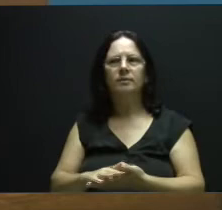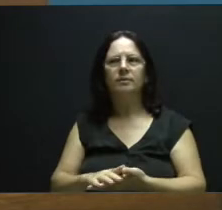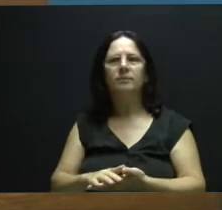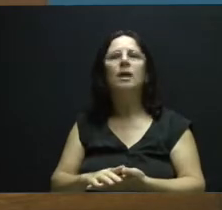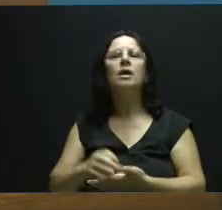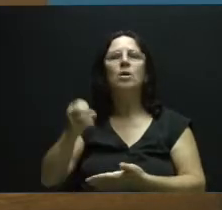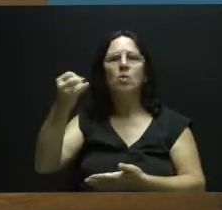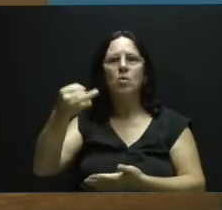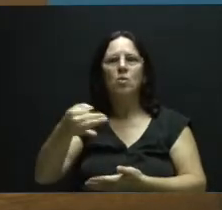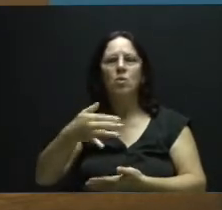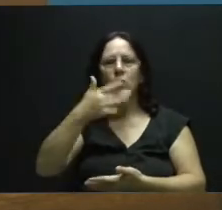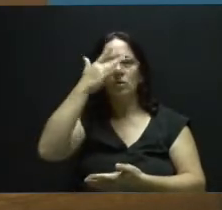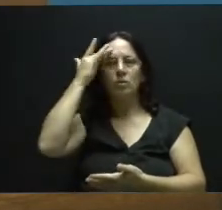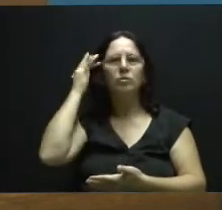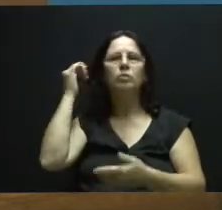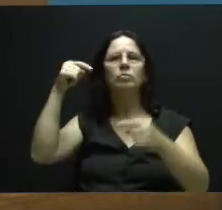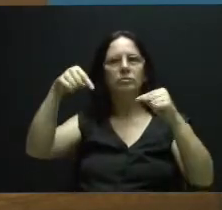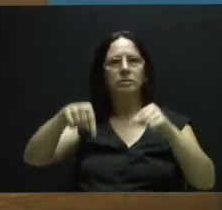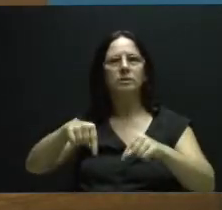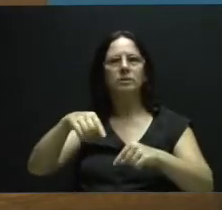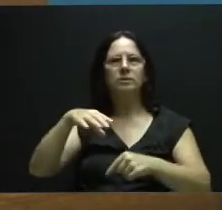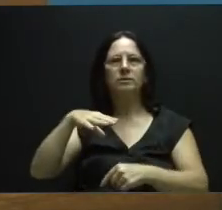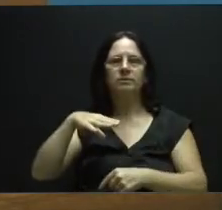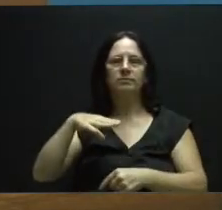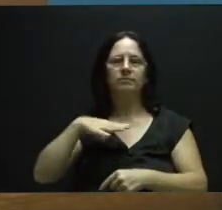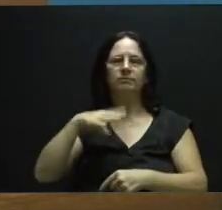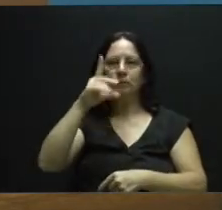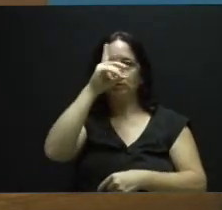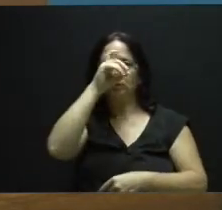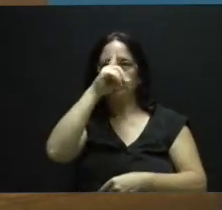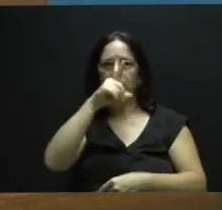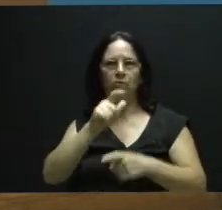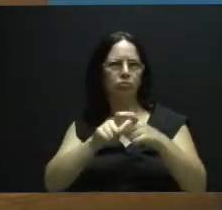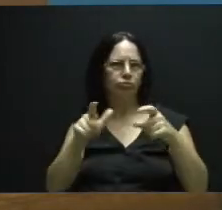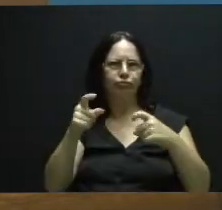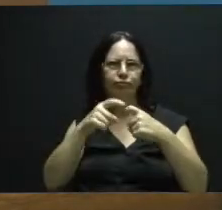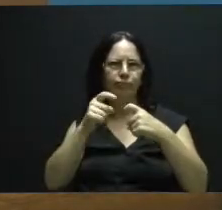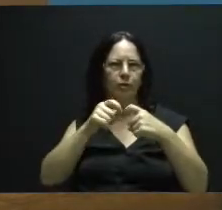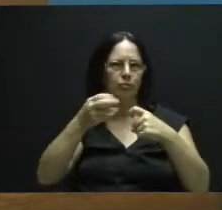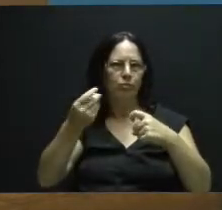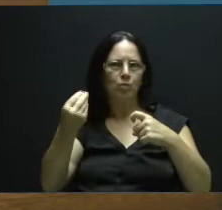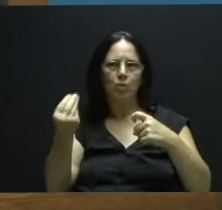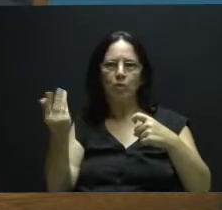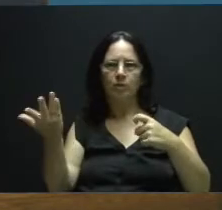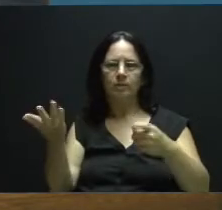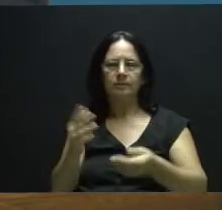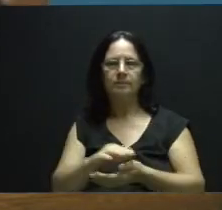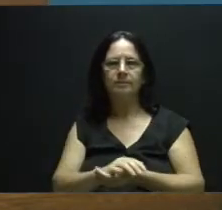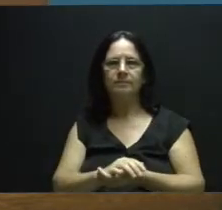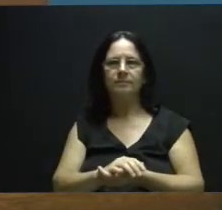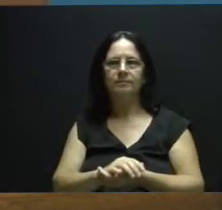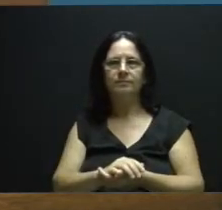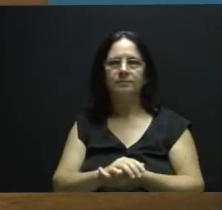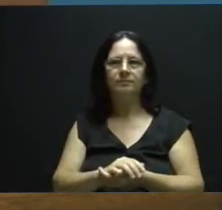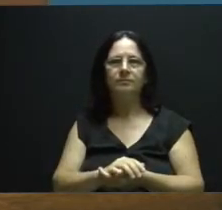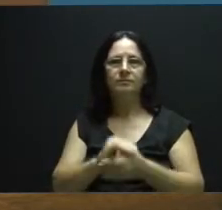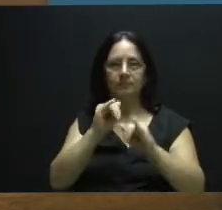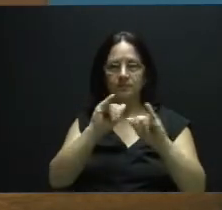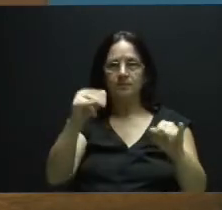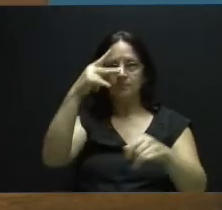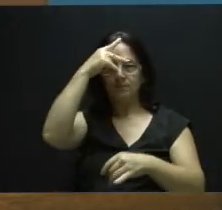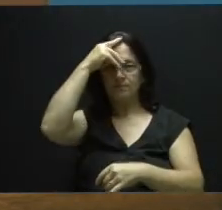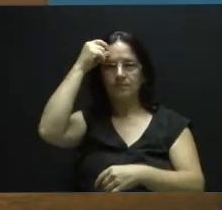quantos sejam residentes no nosso hospital aqui vai aumentar o número de médicos e também e outra coisa não é caso do prefeito